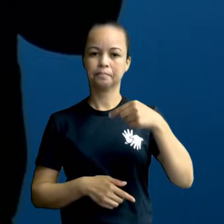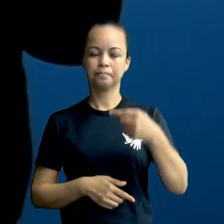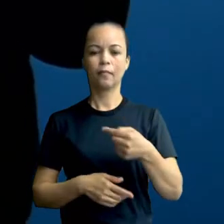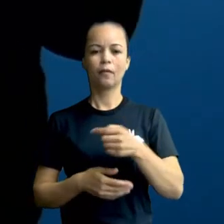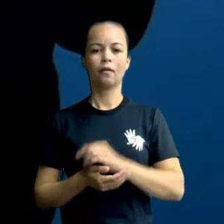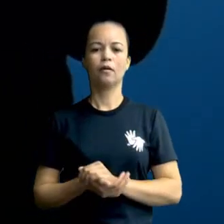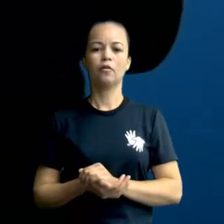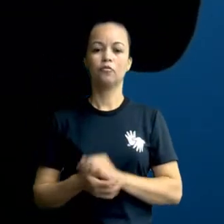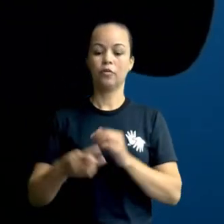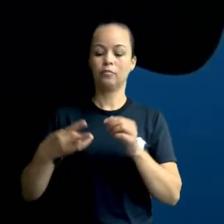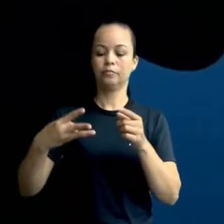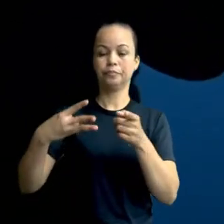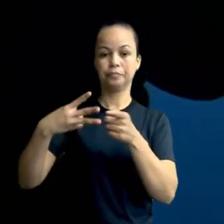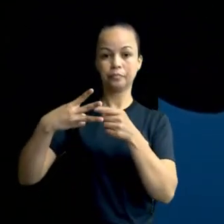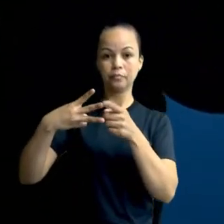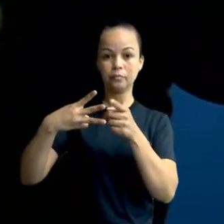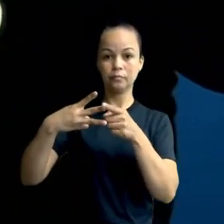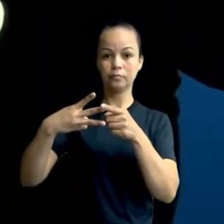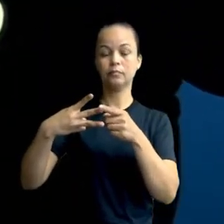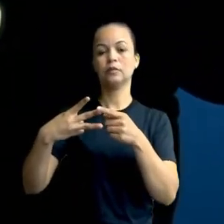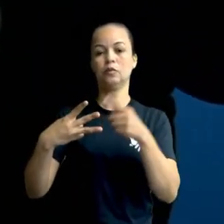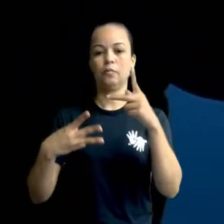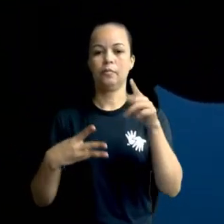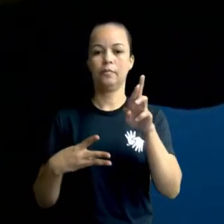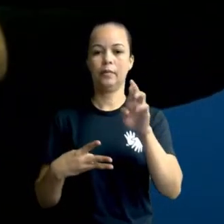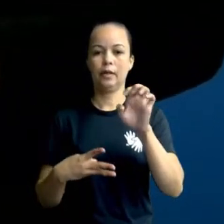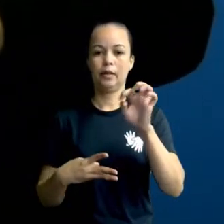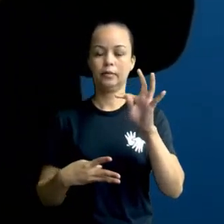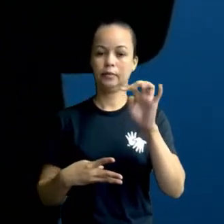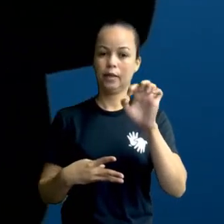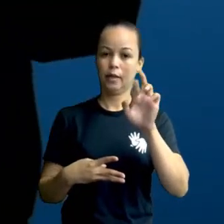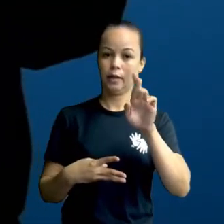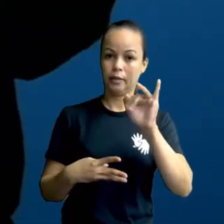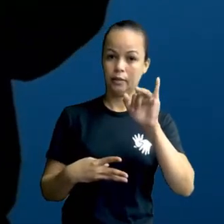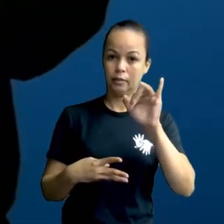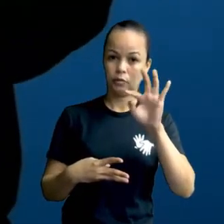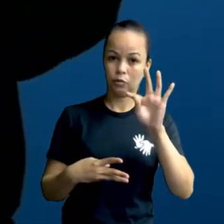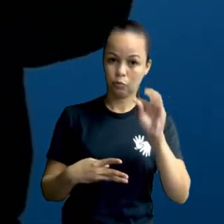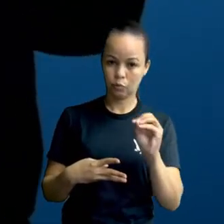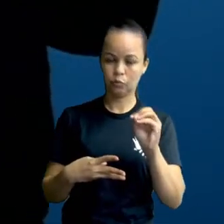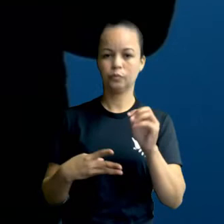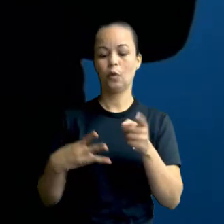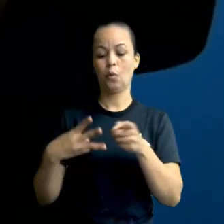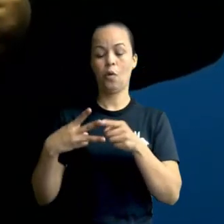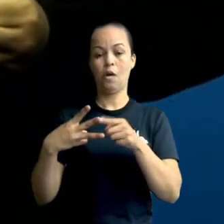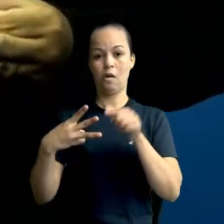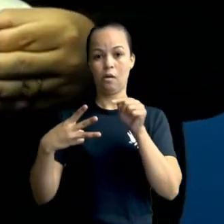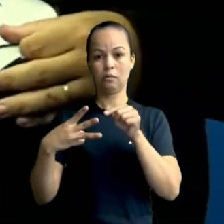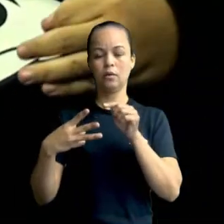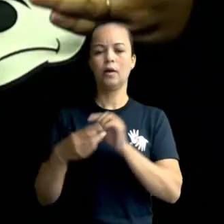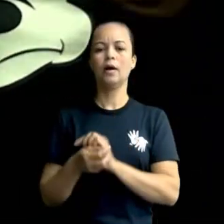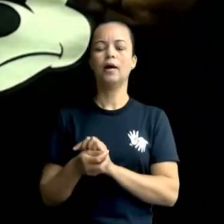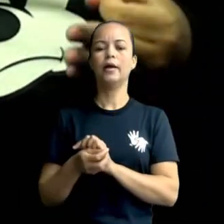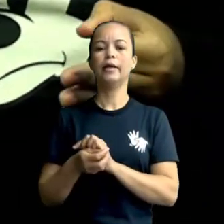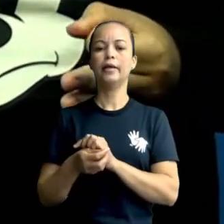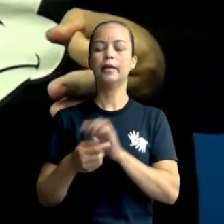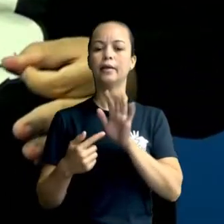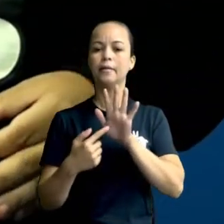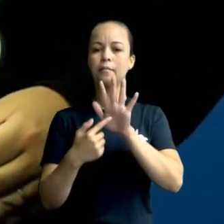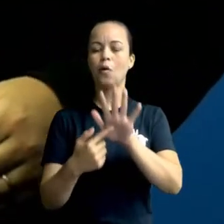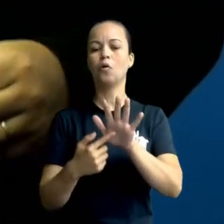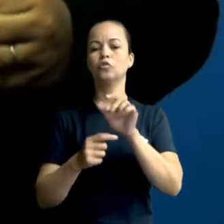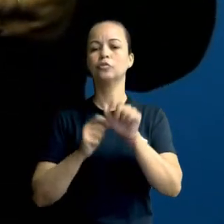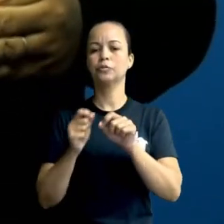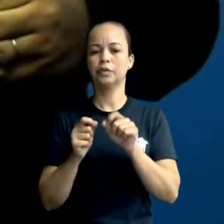Depois, vamos para o pretérito. Ou seja, o pretérito ele